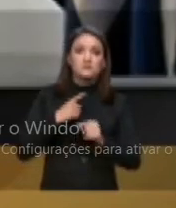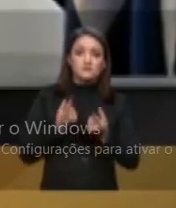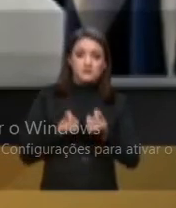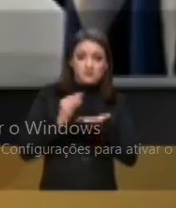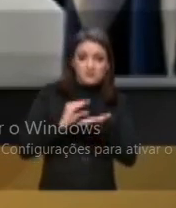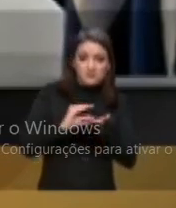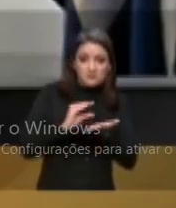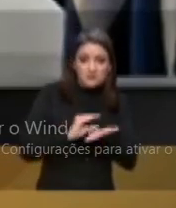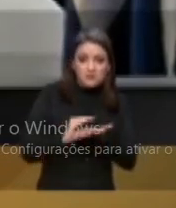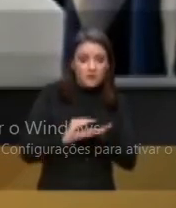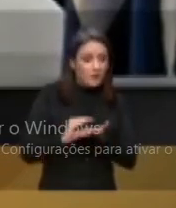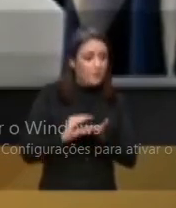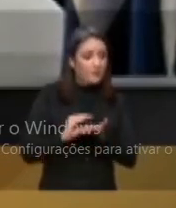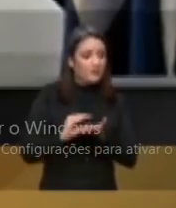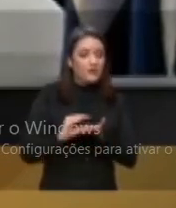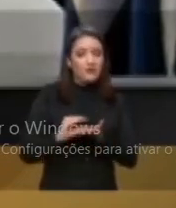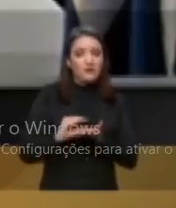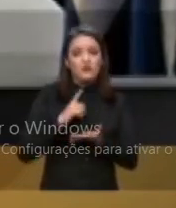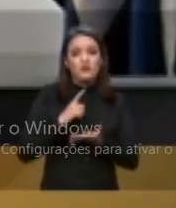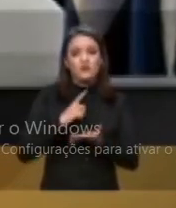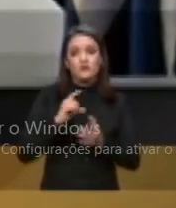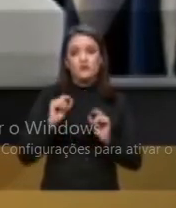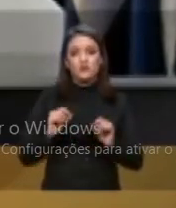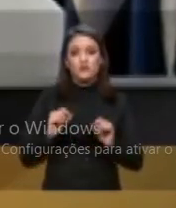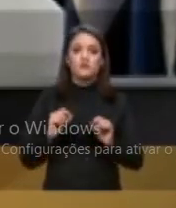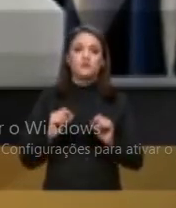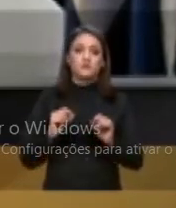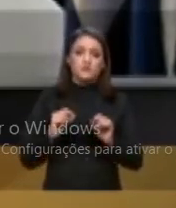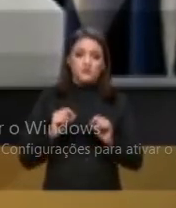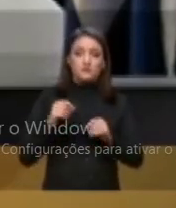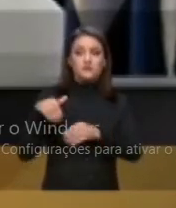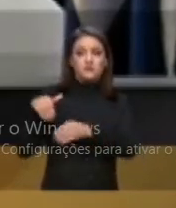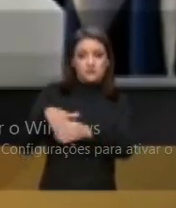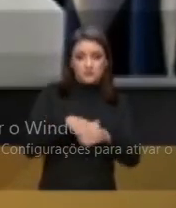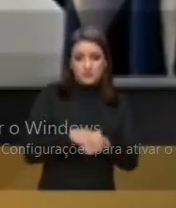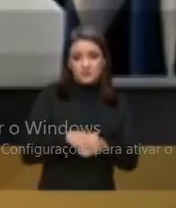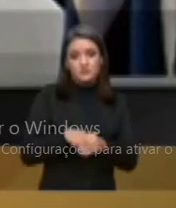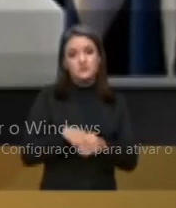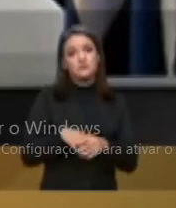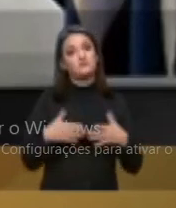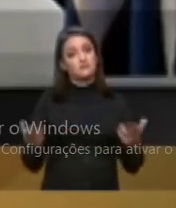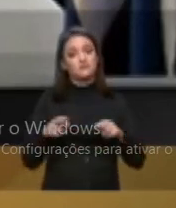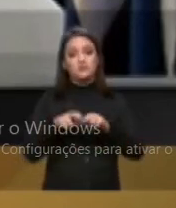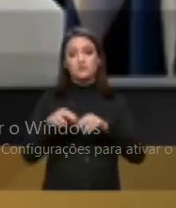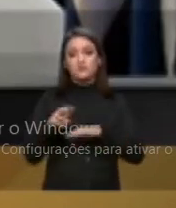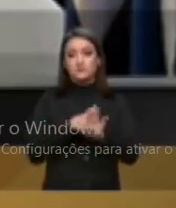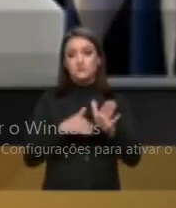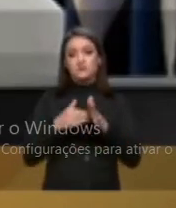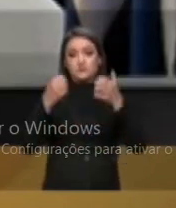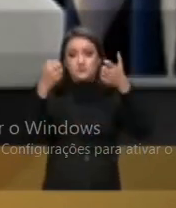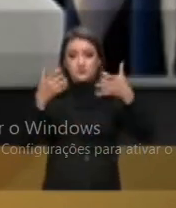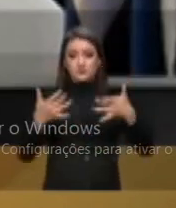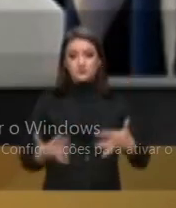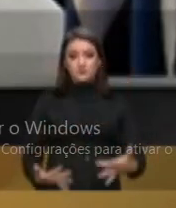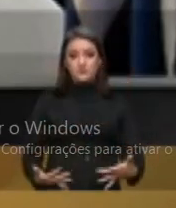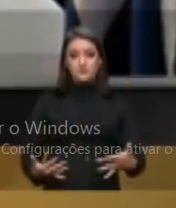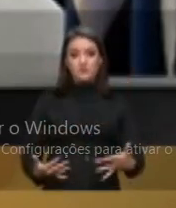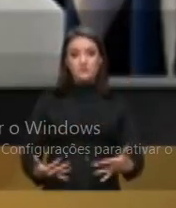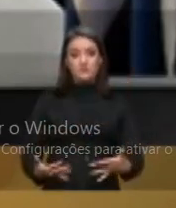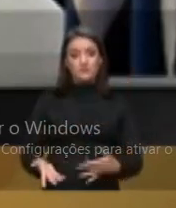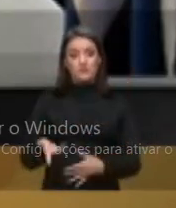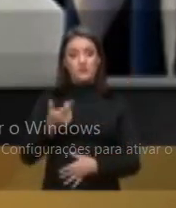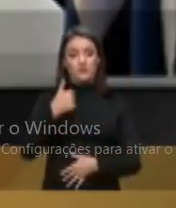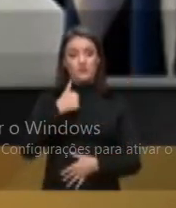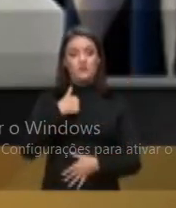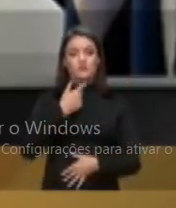o compartilhamento das verbas postas à disposição neste certame que se aproxima. Em face do